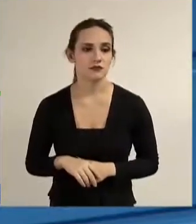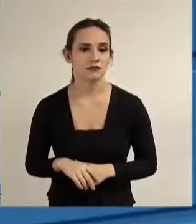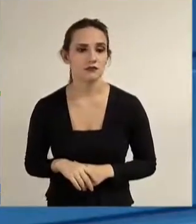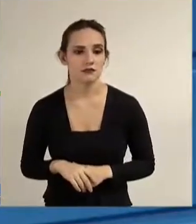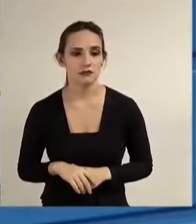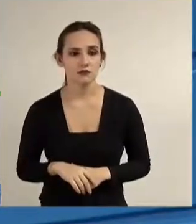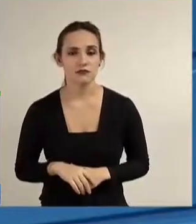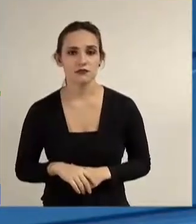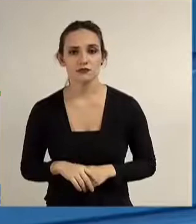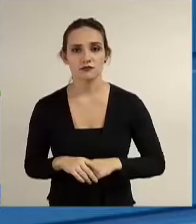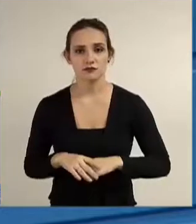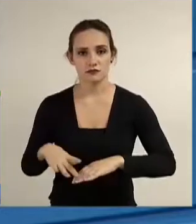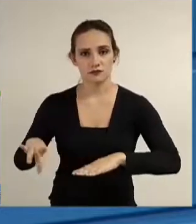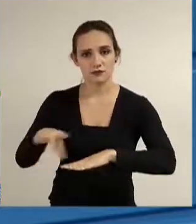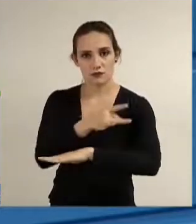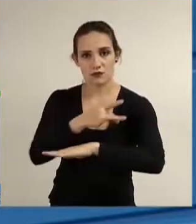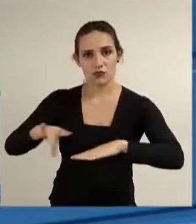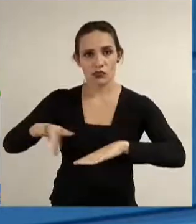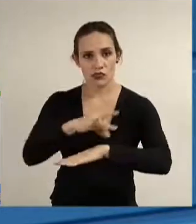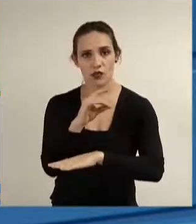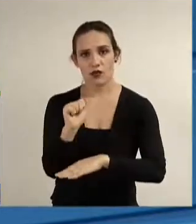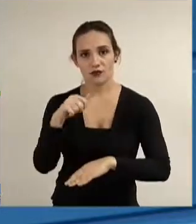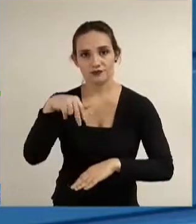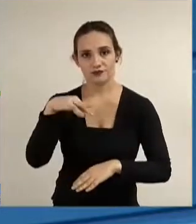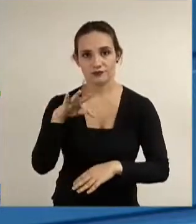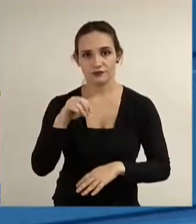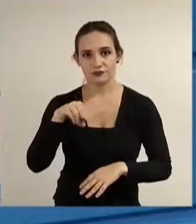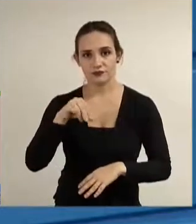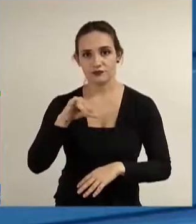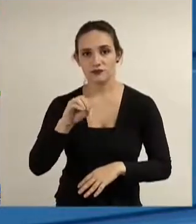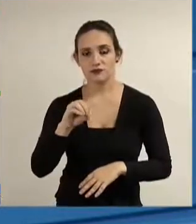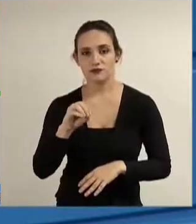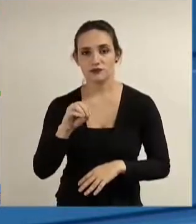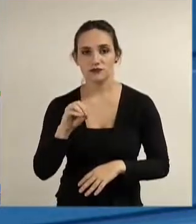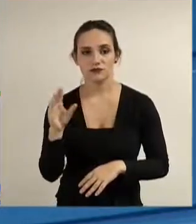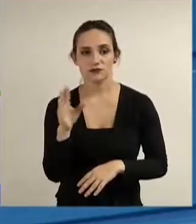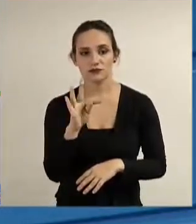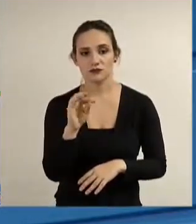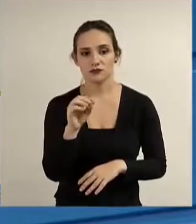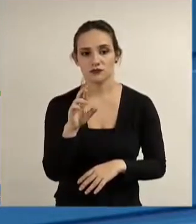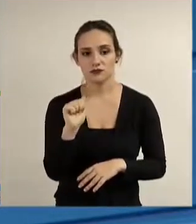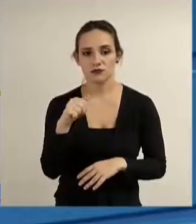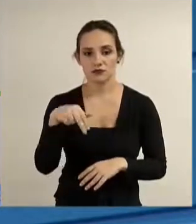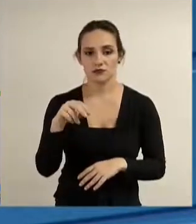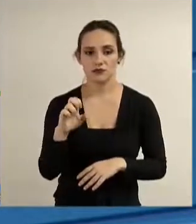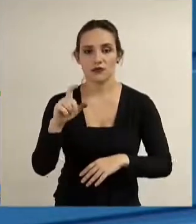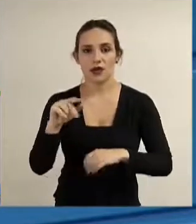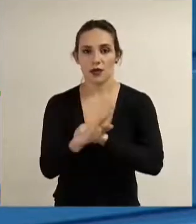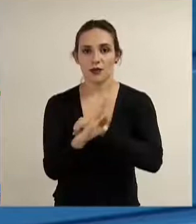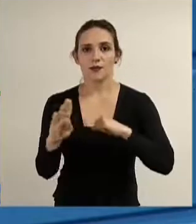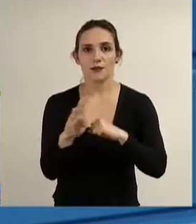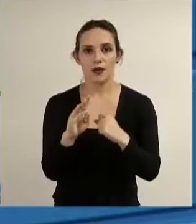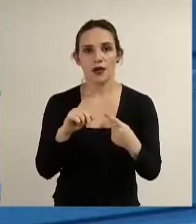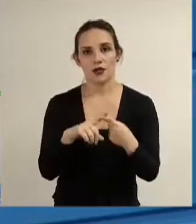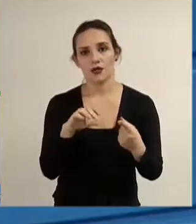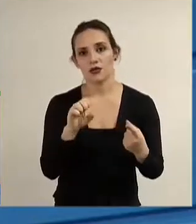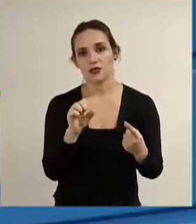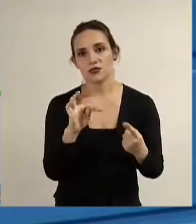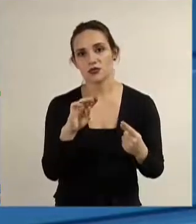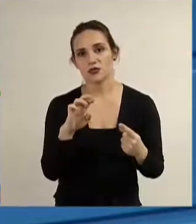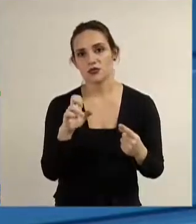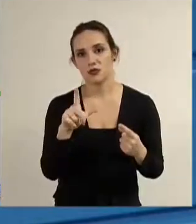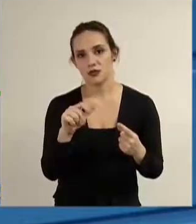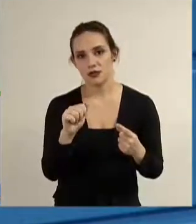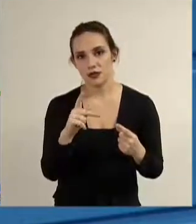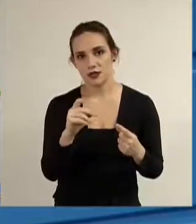ali na Avenida Antônio Tonani, que corta os bairros Estrela Porã,